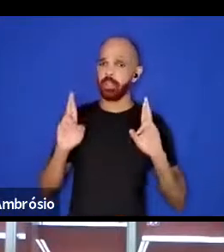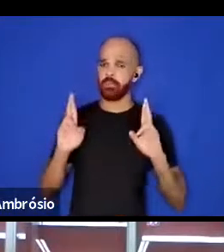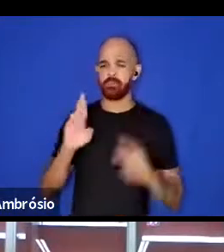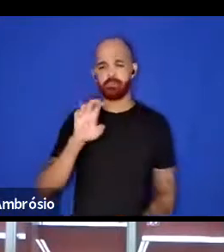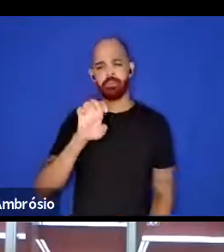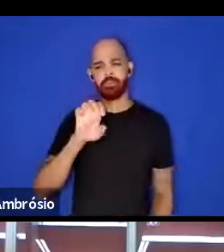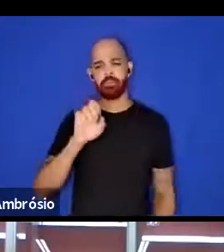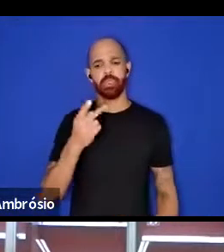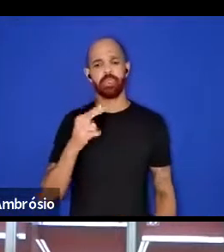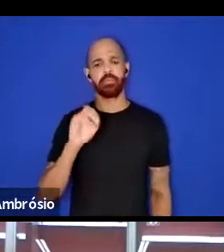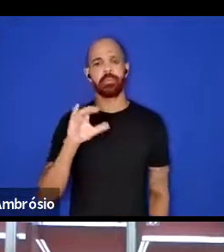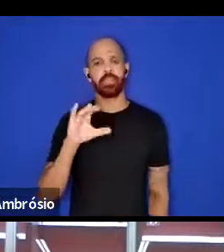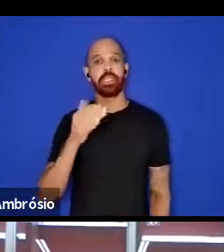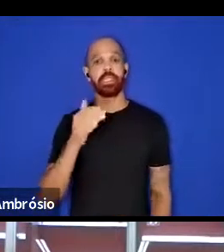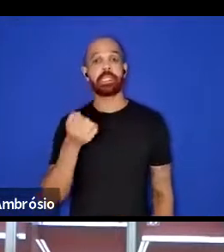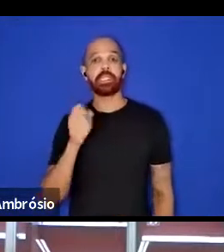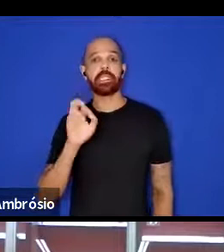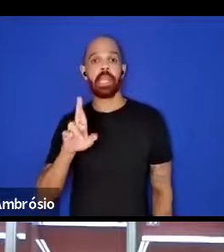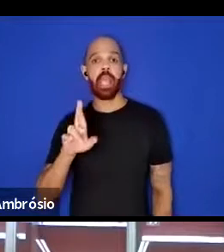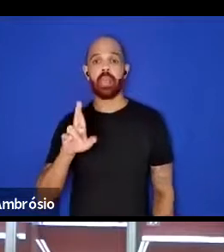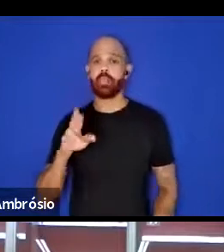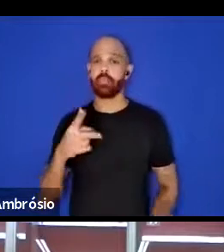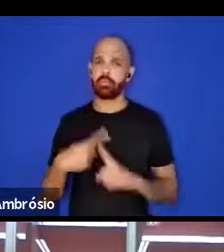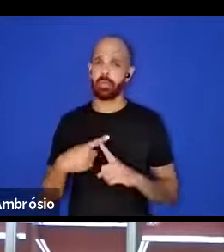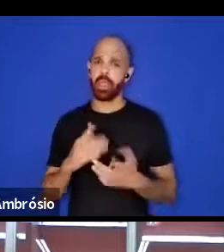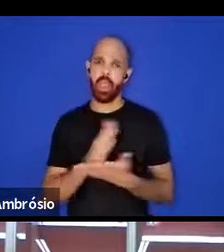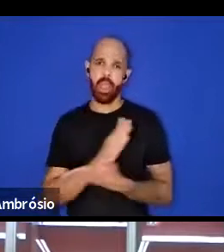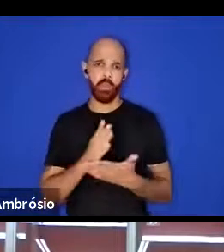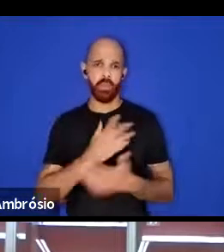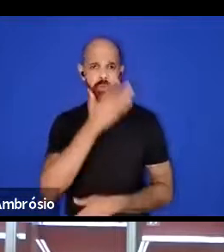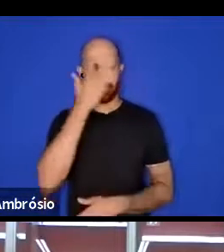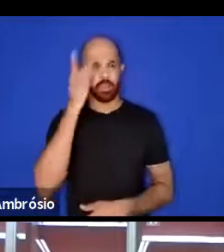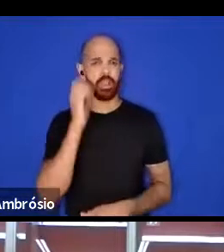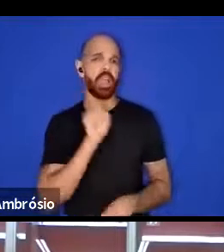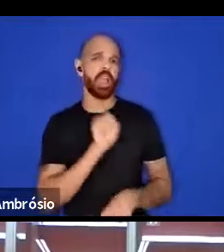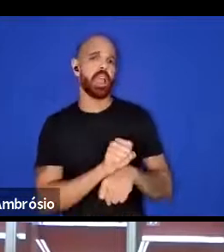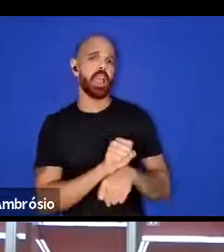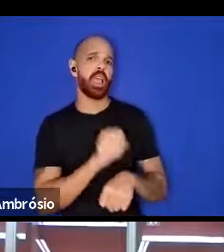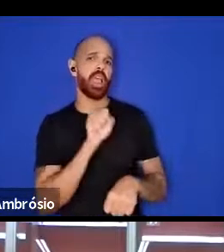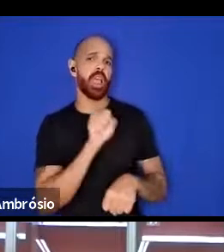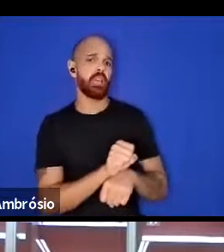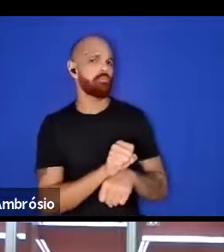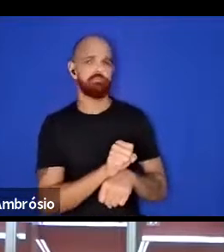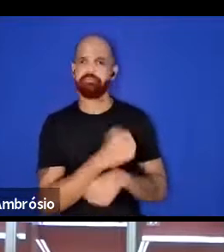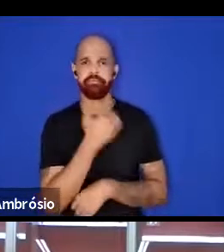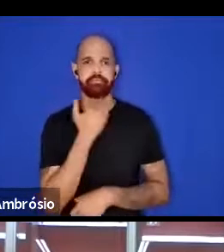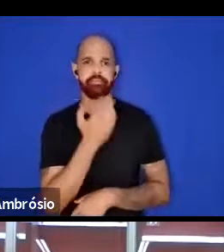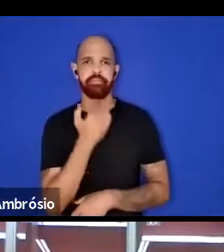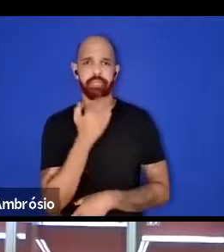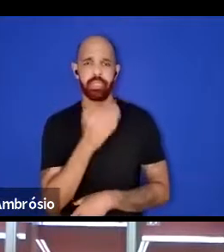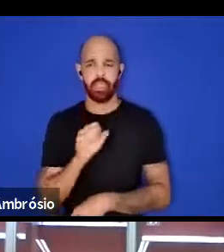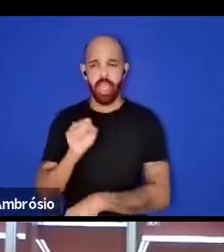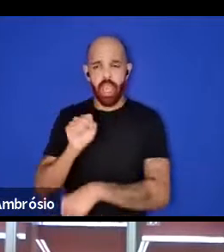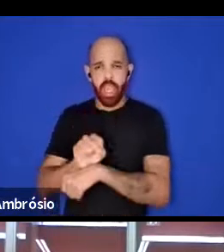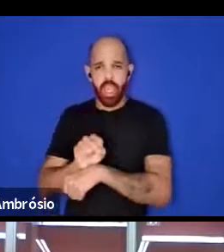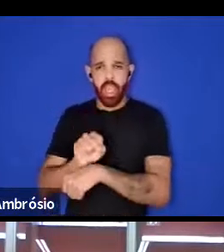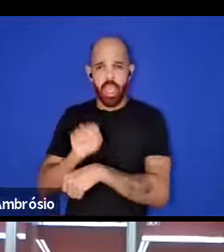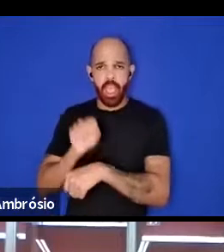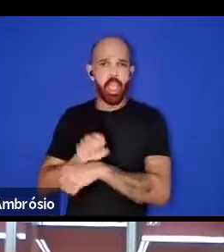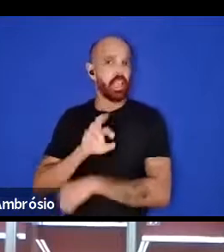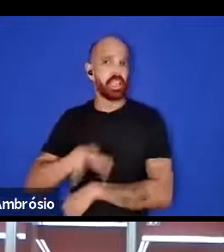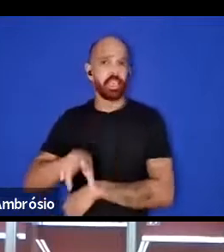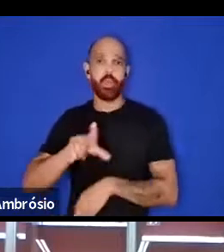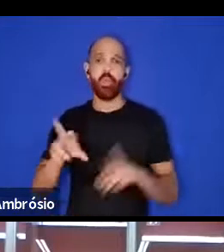verbo esperançar, porque tem gente que tem esperança do verbo esperar. E esperança do verbo esperar não é